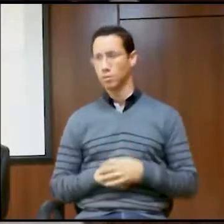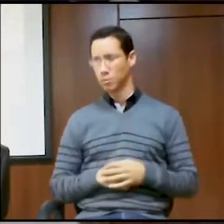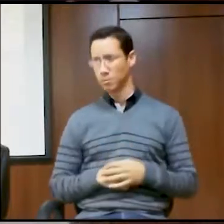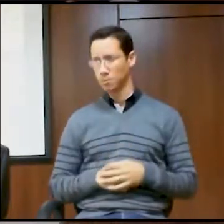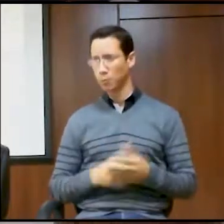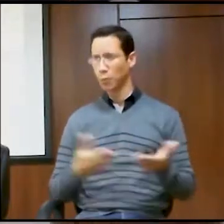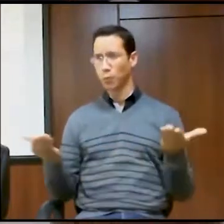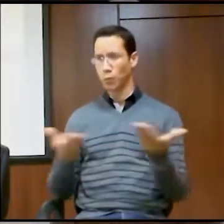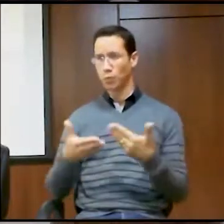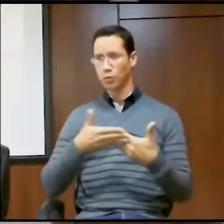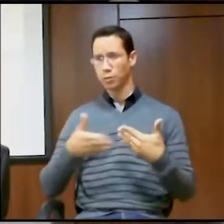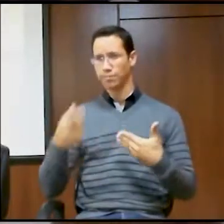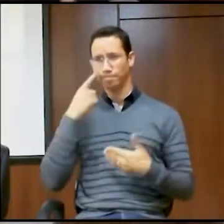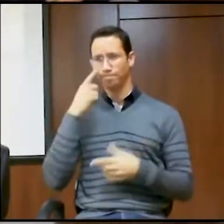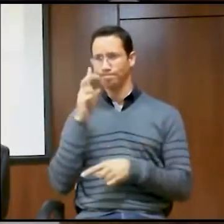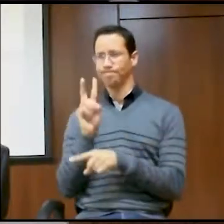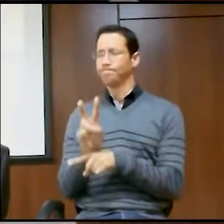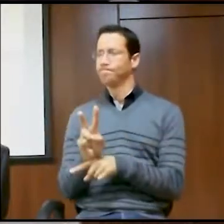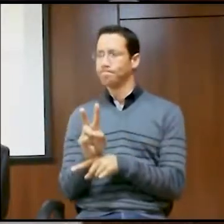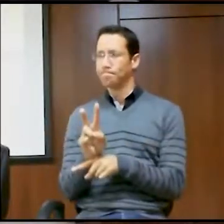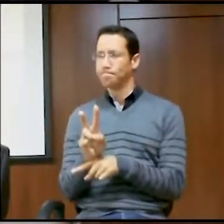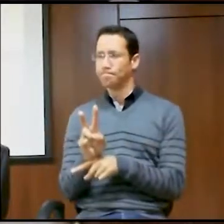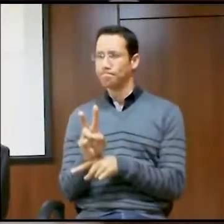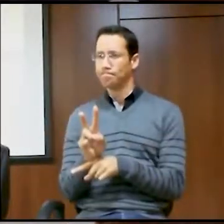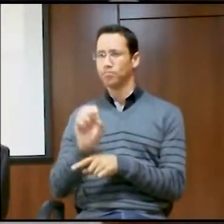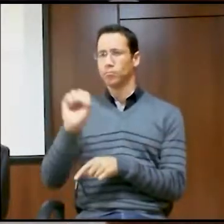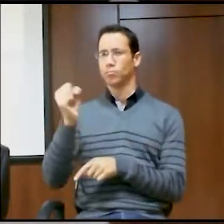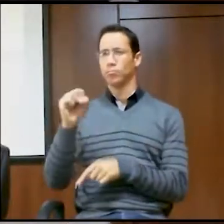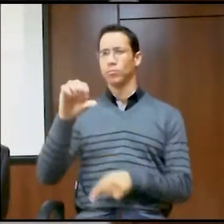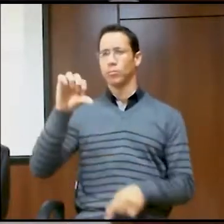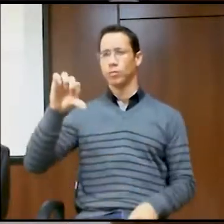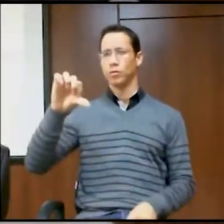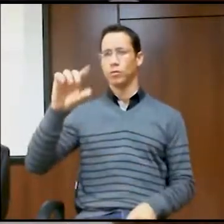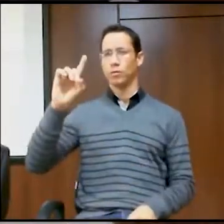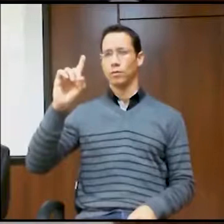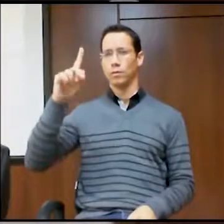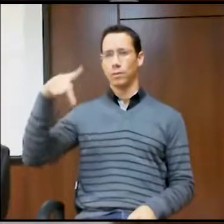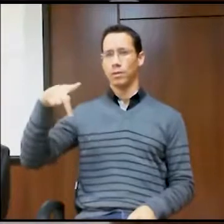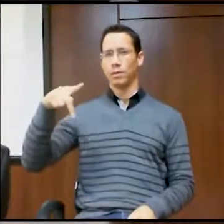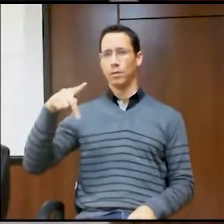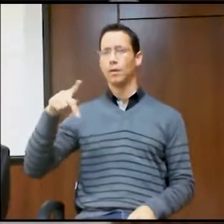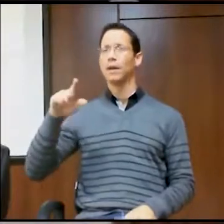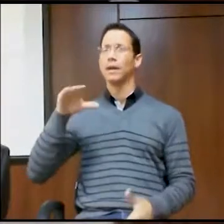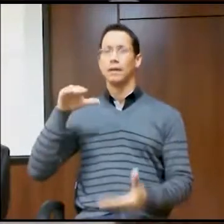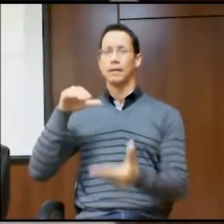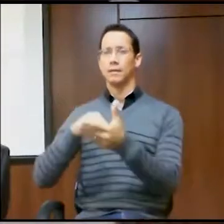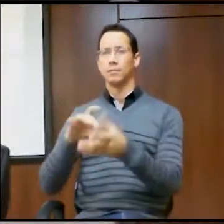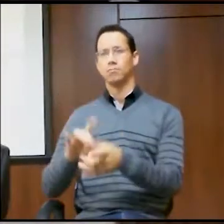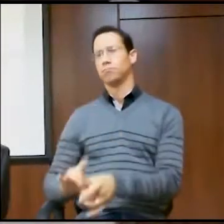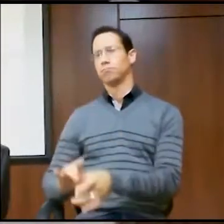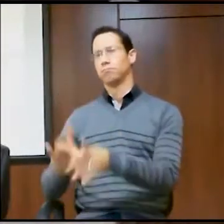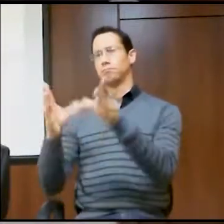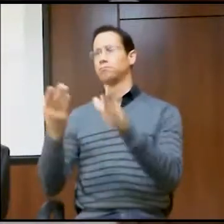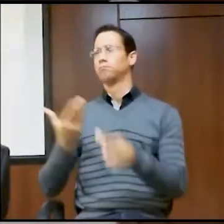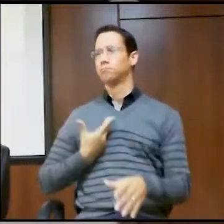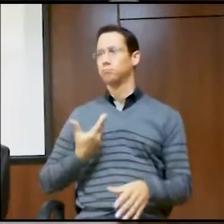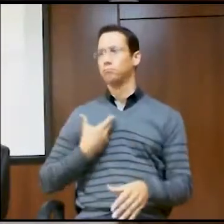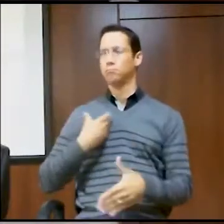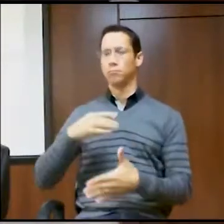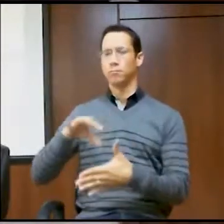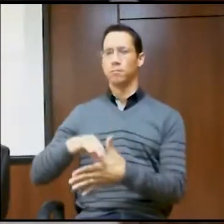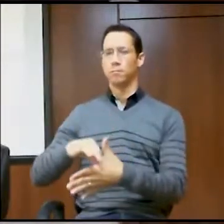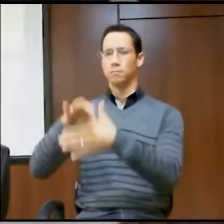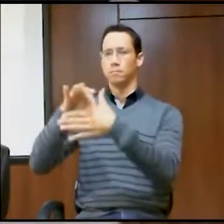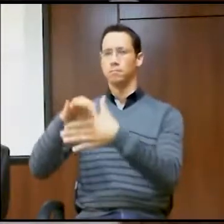hoje tem essa vigília permanente lá no 89DP até a libertação dos nossos companheiros, das nossas companheiras